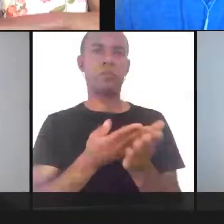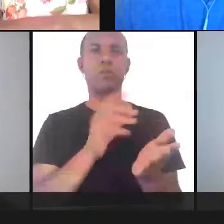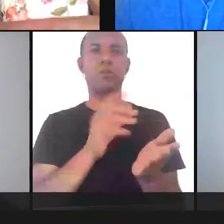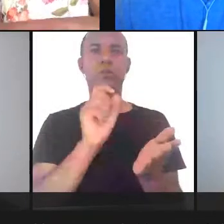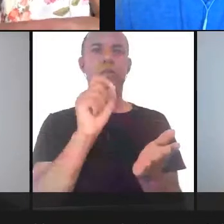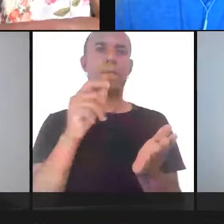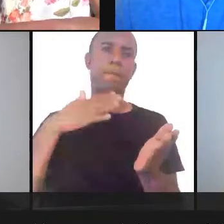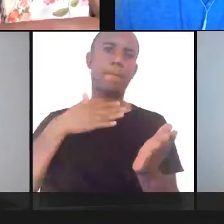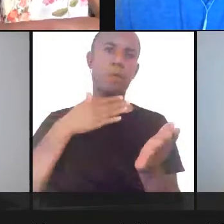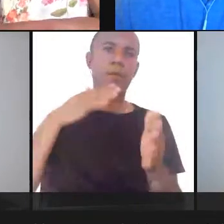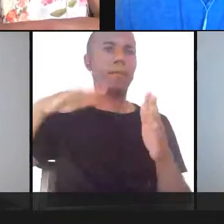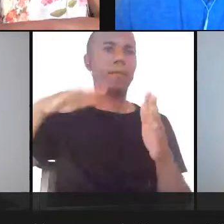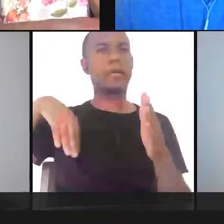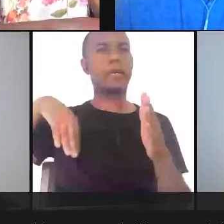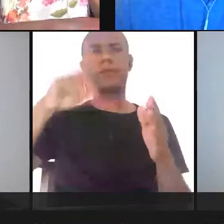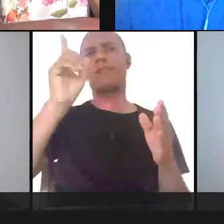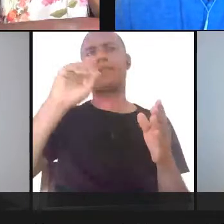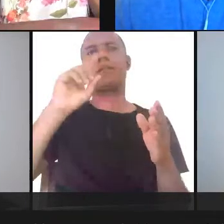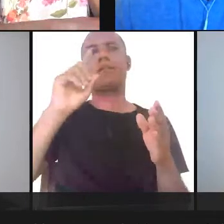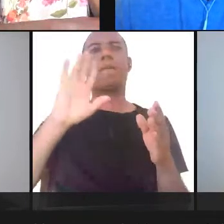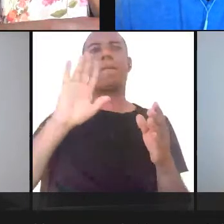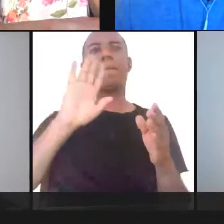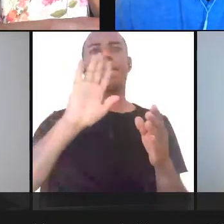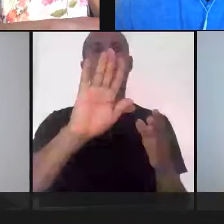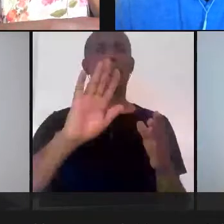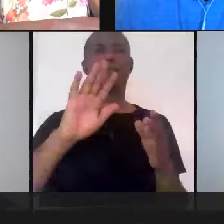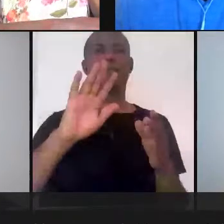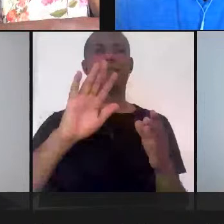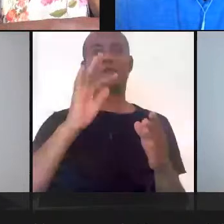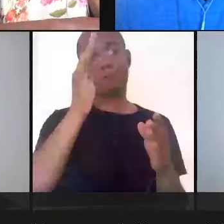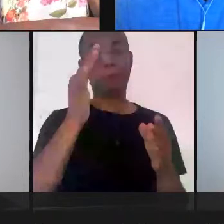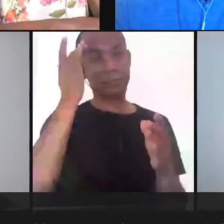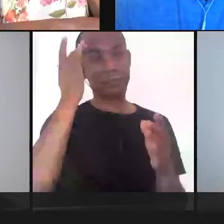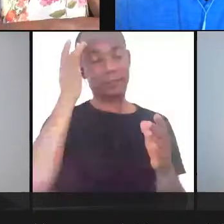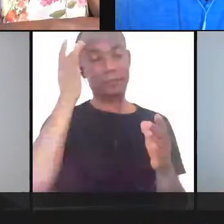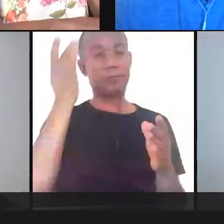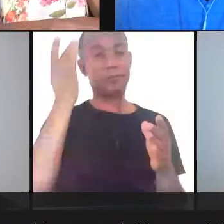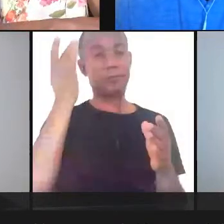pronto, também escrevi, sim. Eliana,